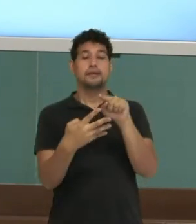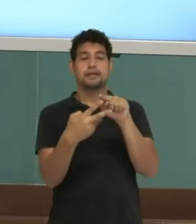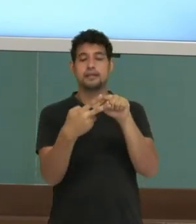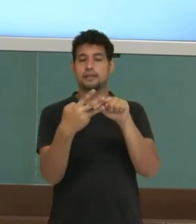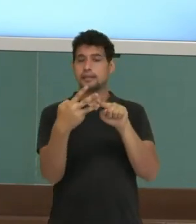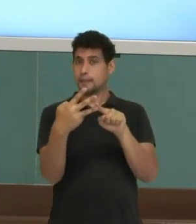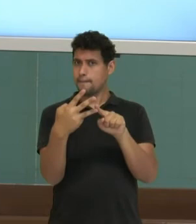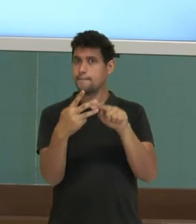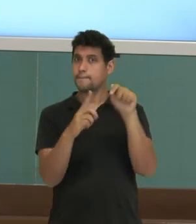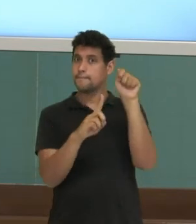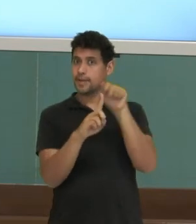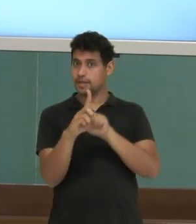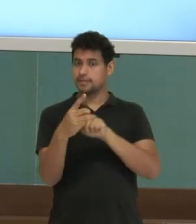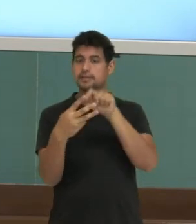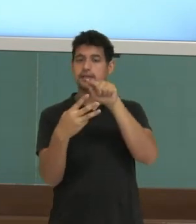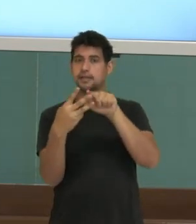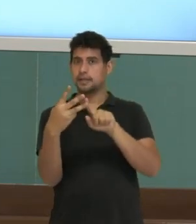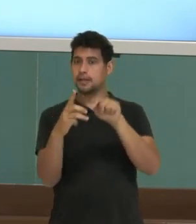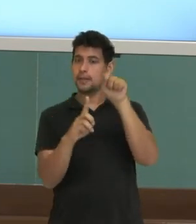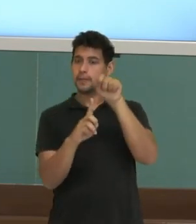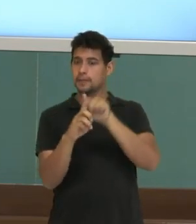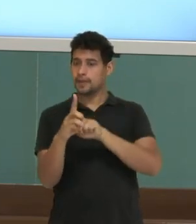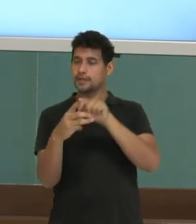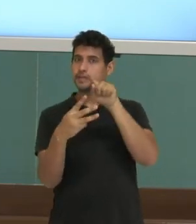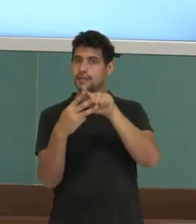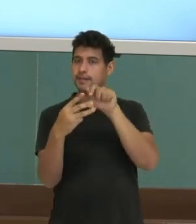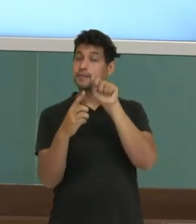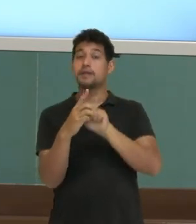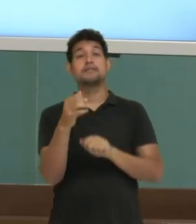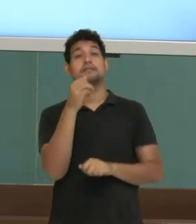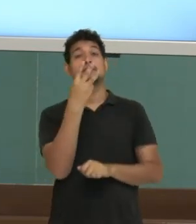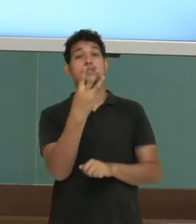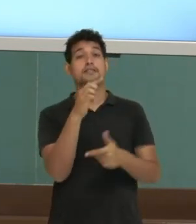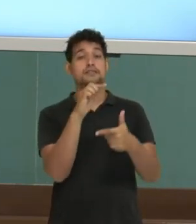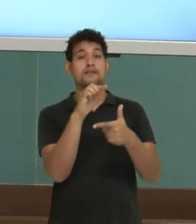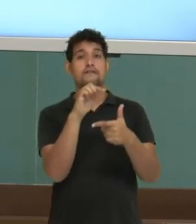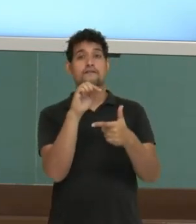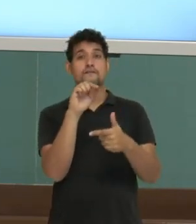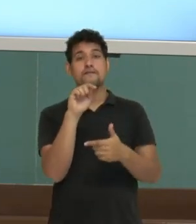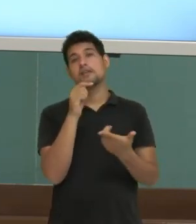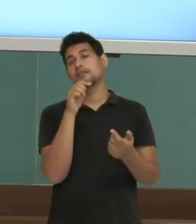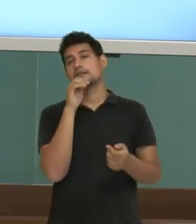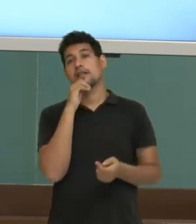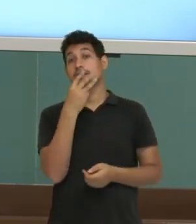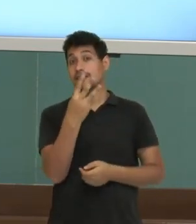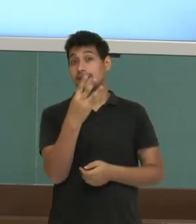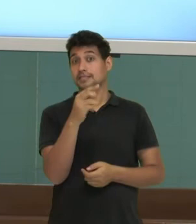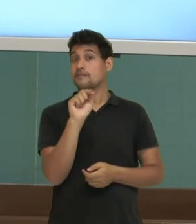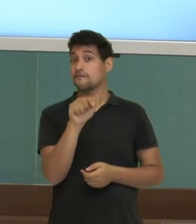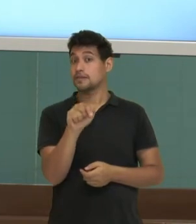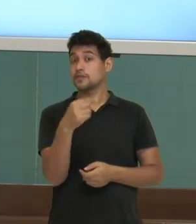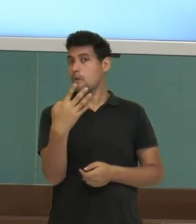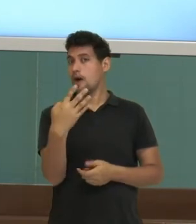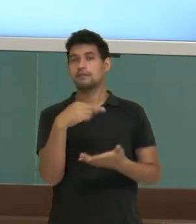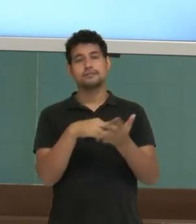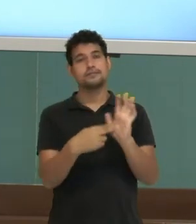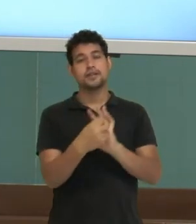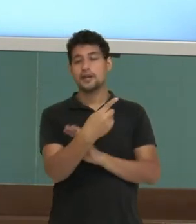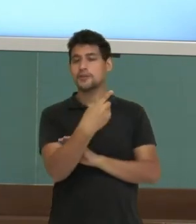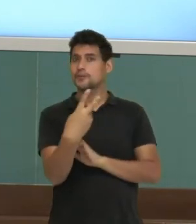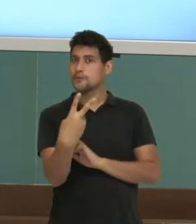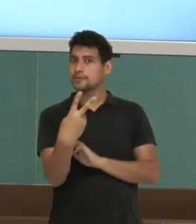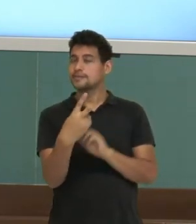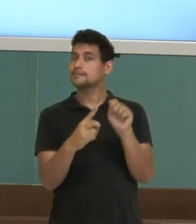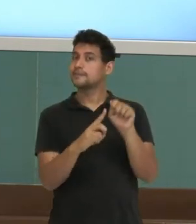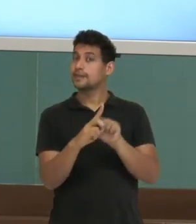3 meses. 3 meses vezes 4 estações, 12 meses é o ano. Ou seja,